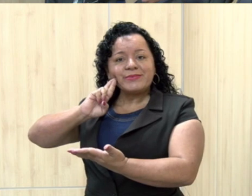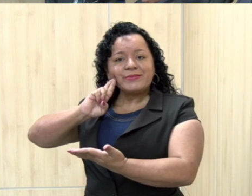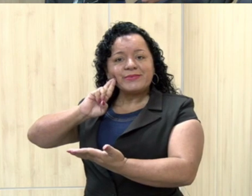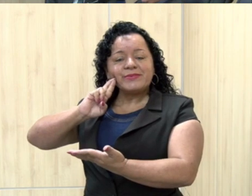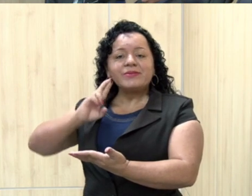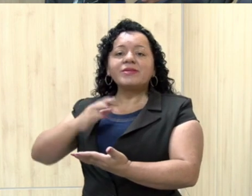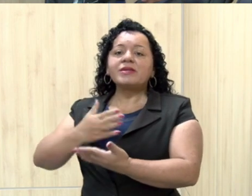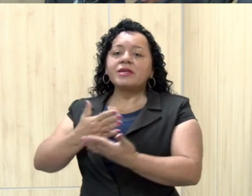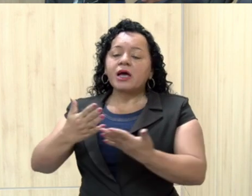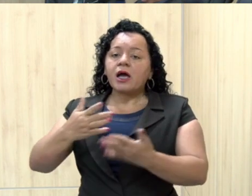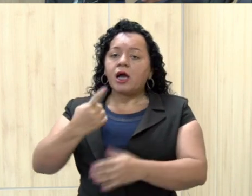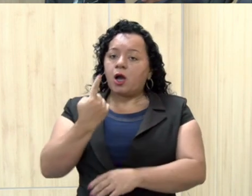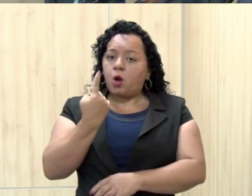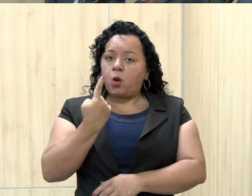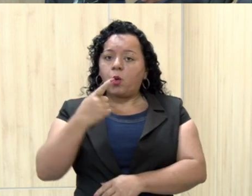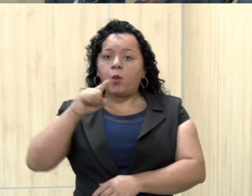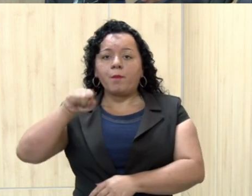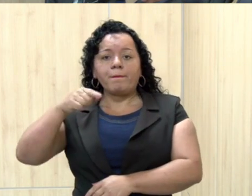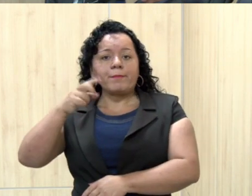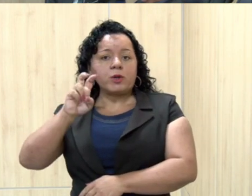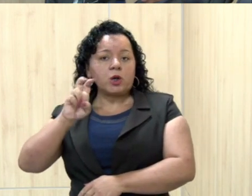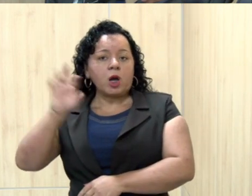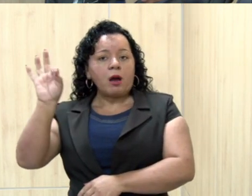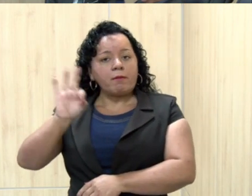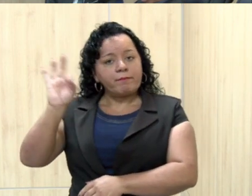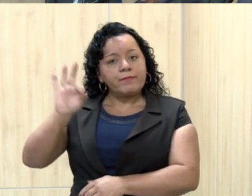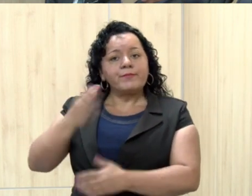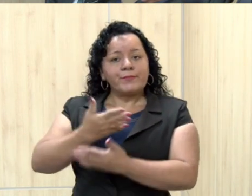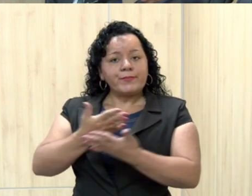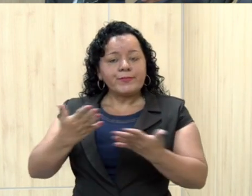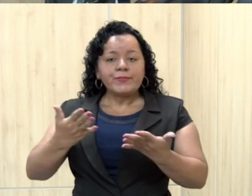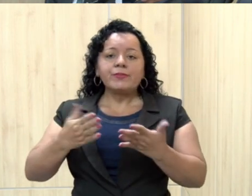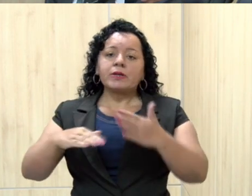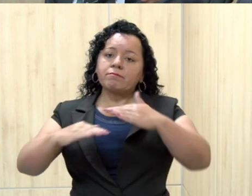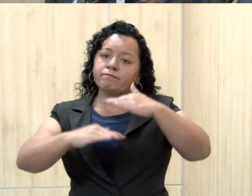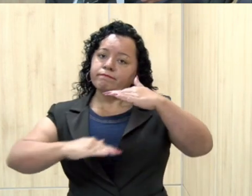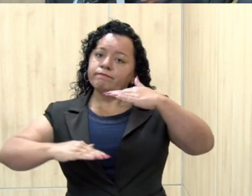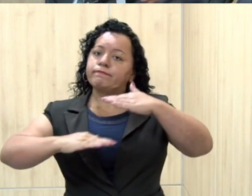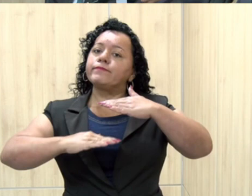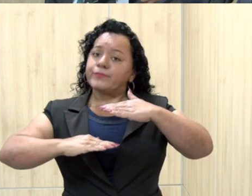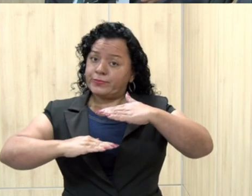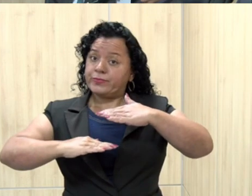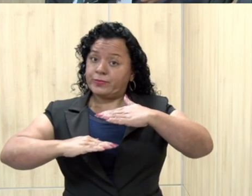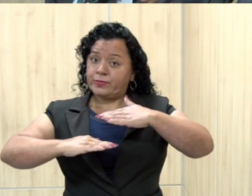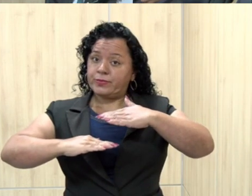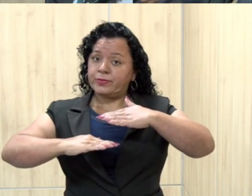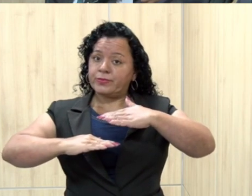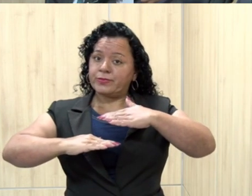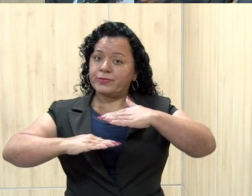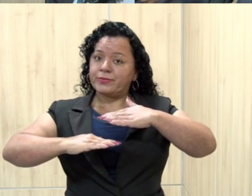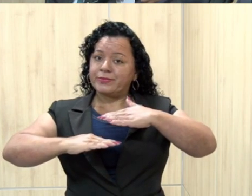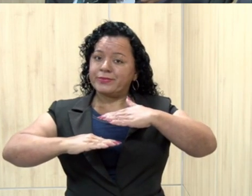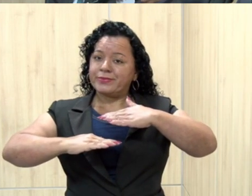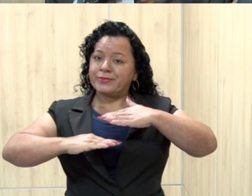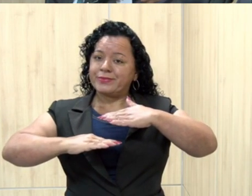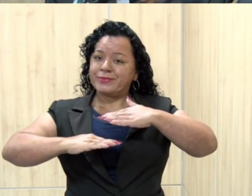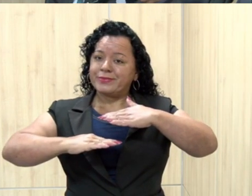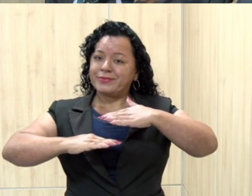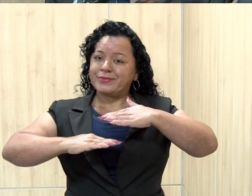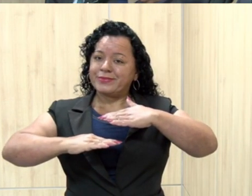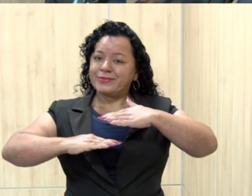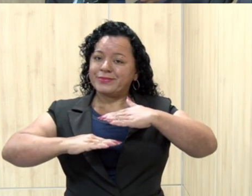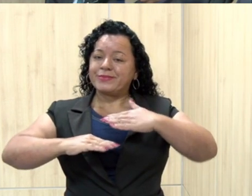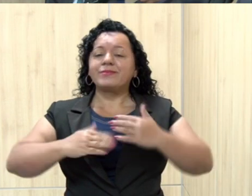1.5 por cento Então me parece desproporcional e diz a razoado esse valor tão elevado então caso